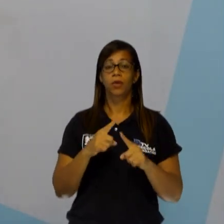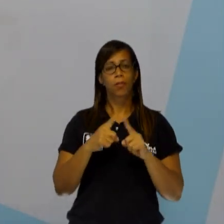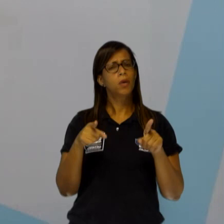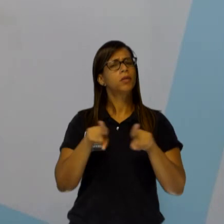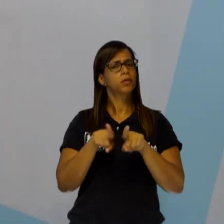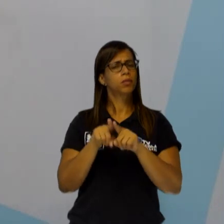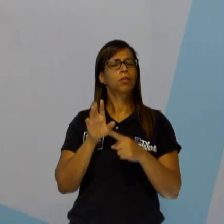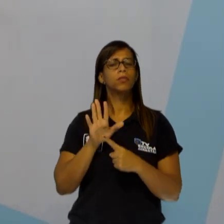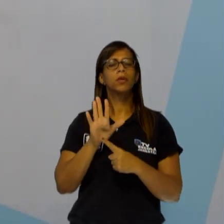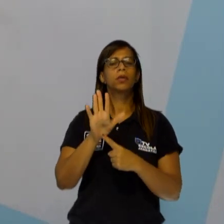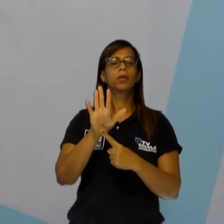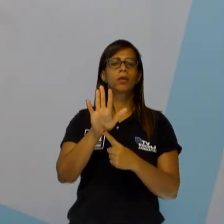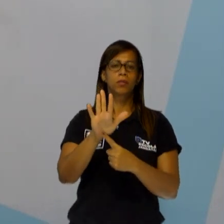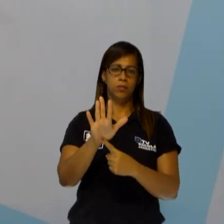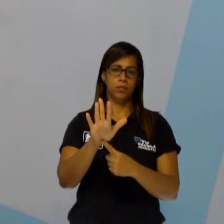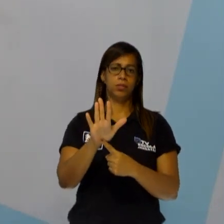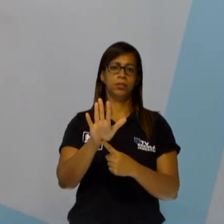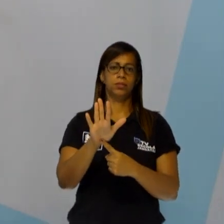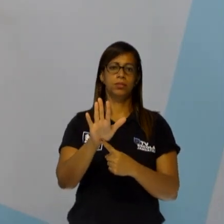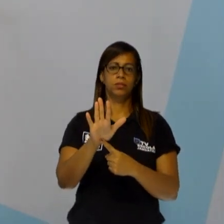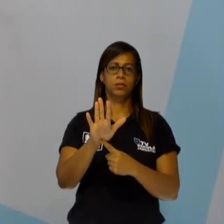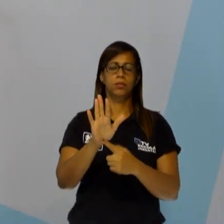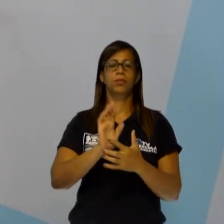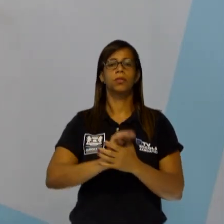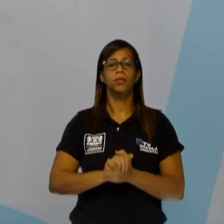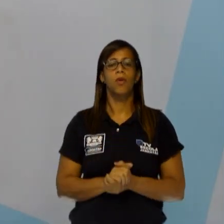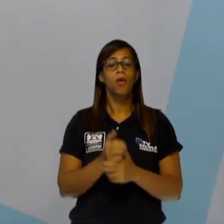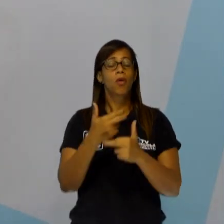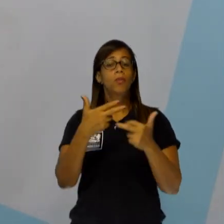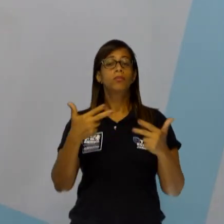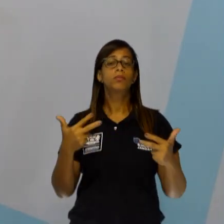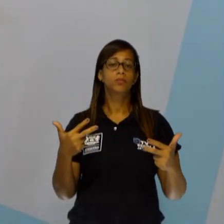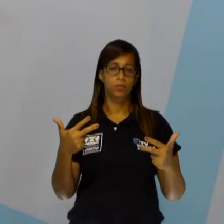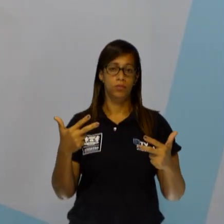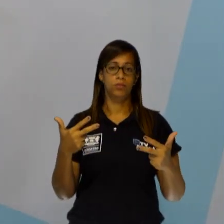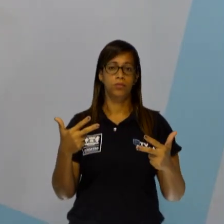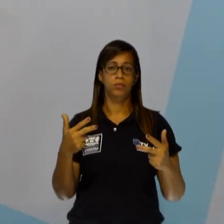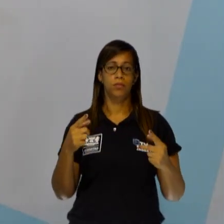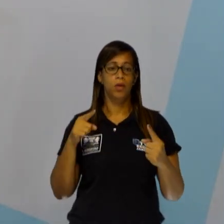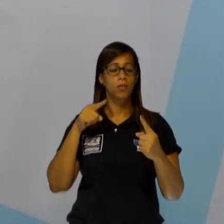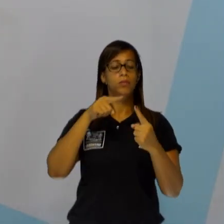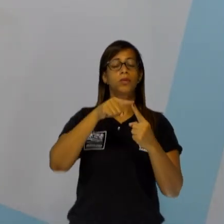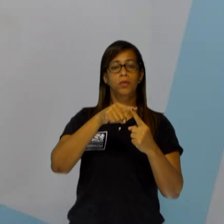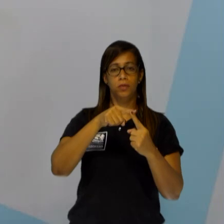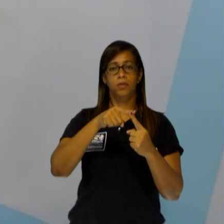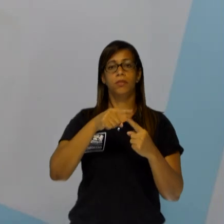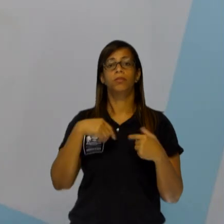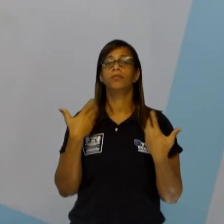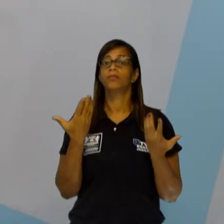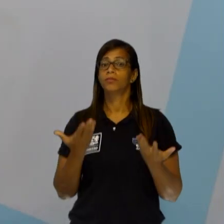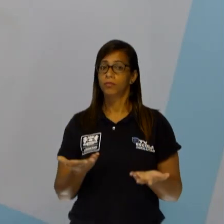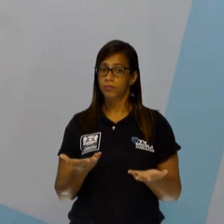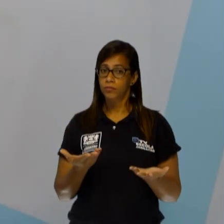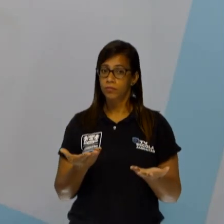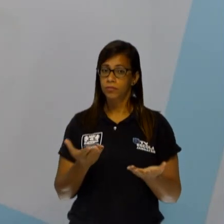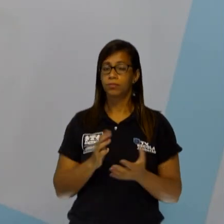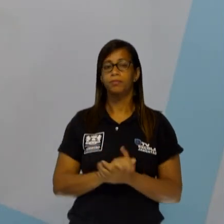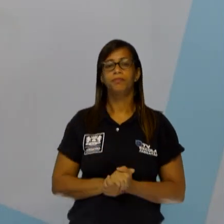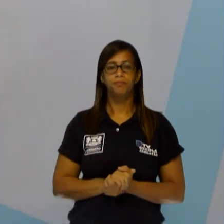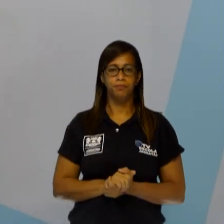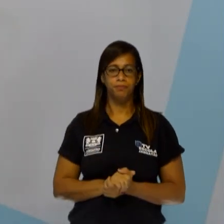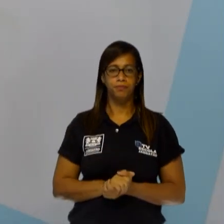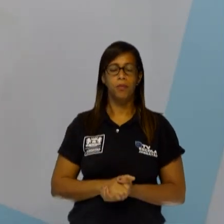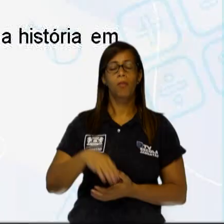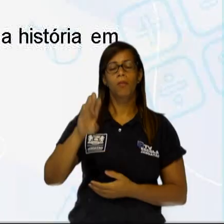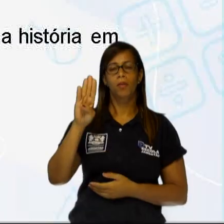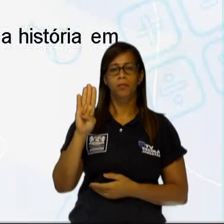existe nessa relação temporal o principal recurso para atingir o objetivo. Na verdade, não é esse o principal recurso, né? Vamos ver o